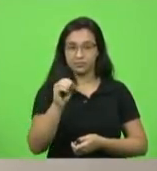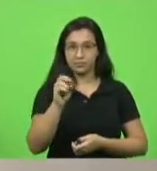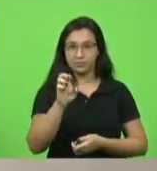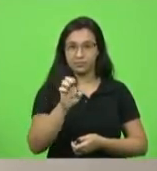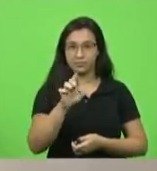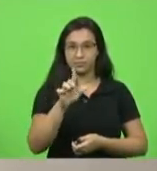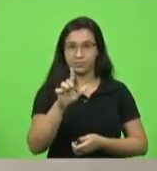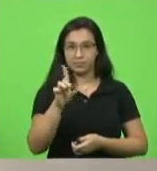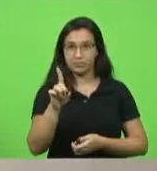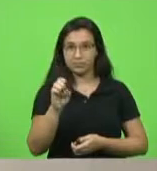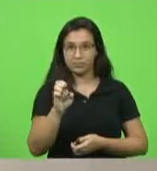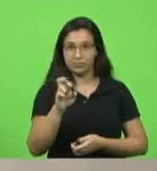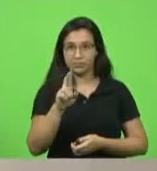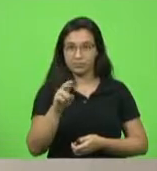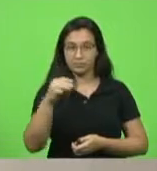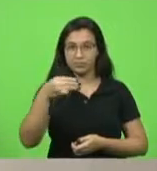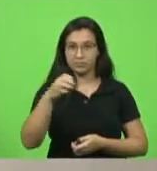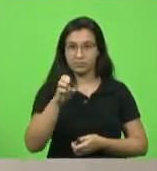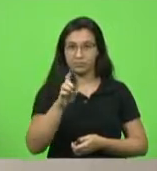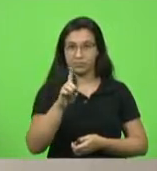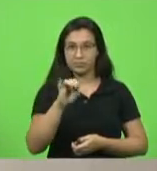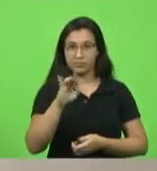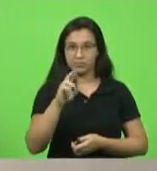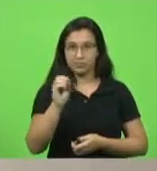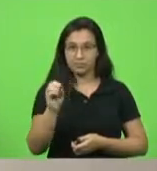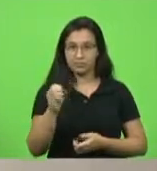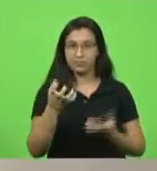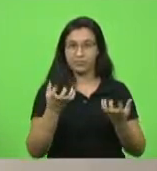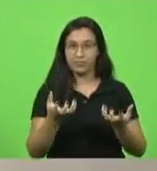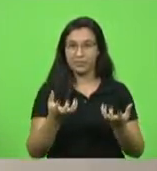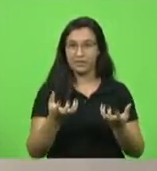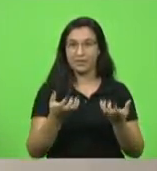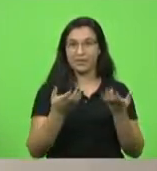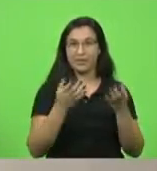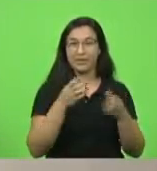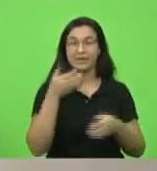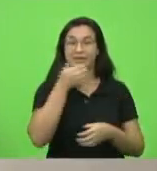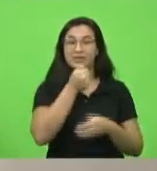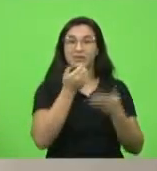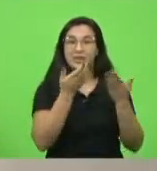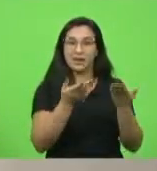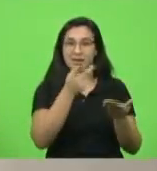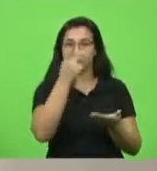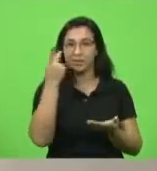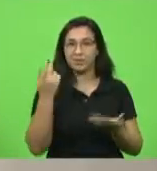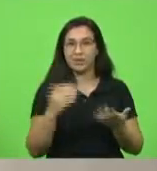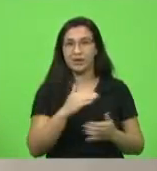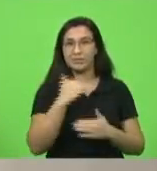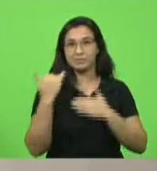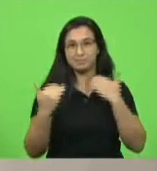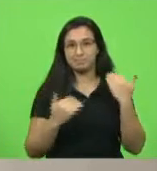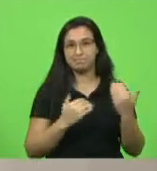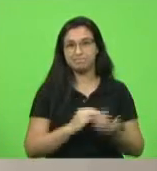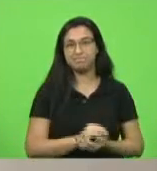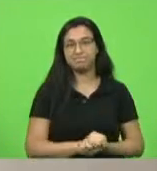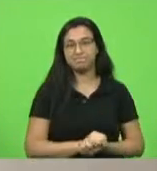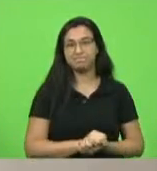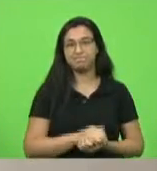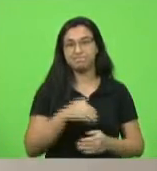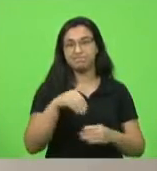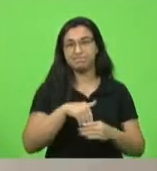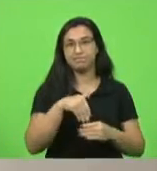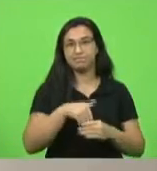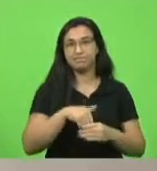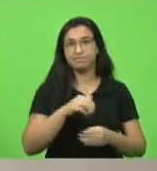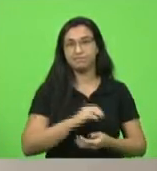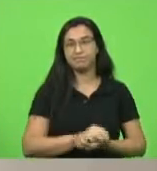ato de bravura que tiveram ao salvar homem na tentativa de tirar a própria vida, em discussão. Não havendo quem queira discutir, em votação. Deputados que